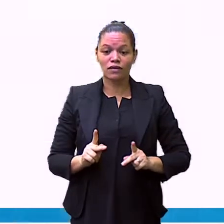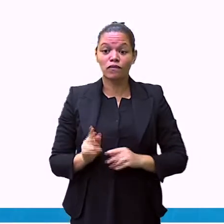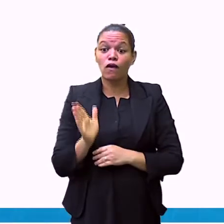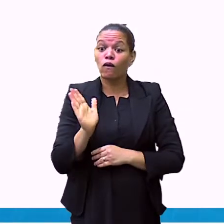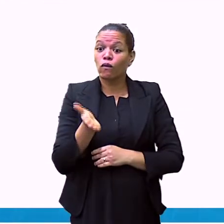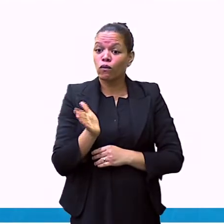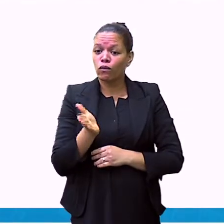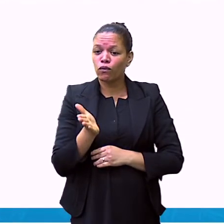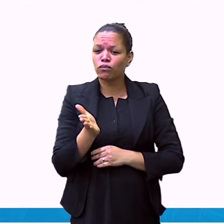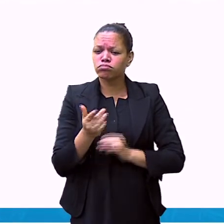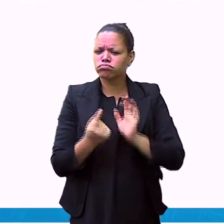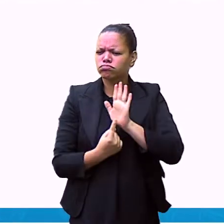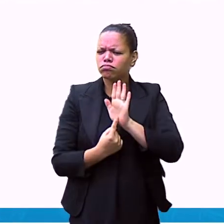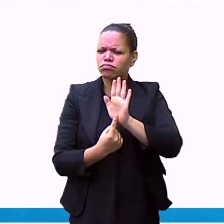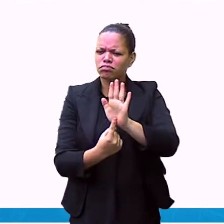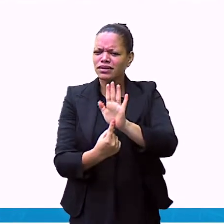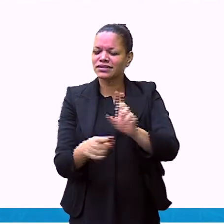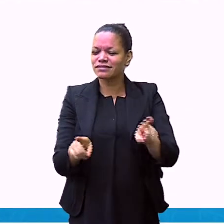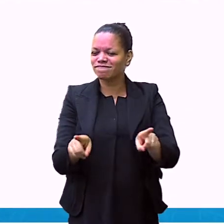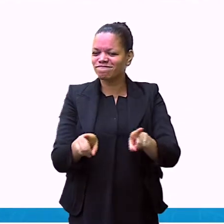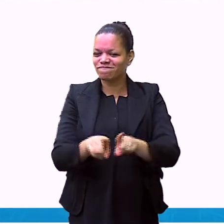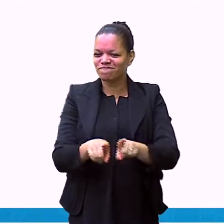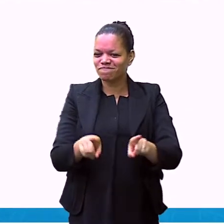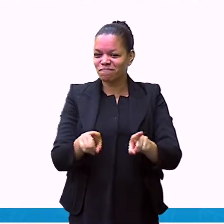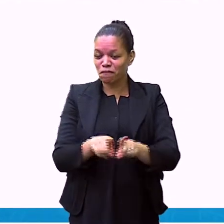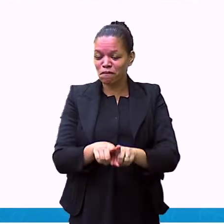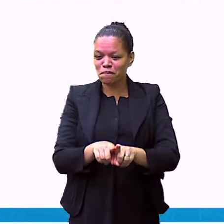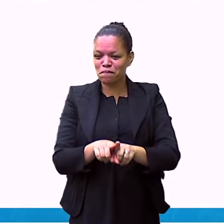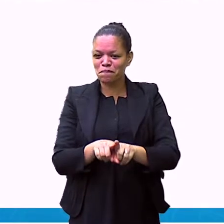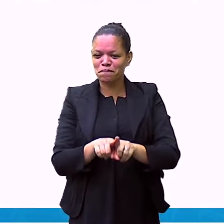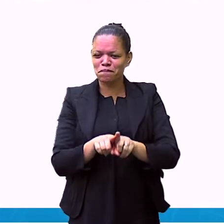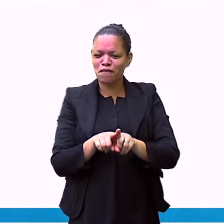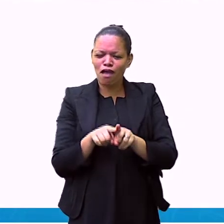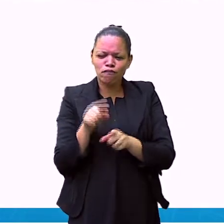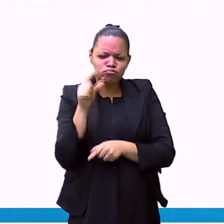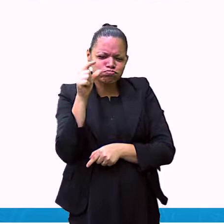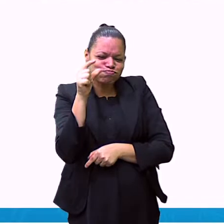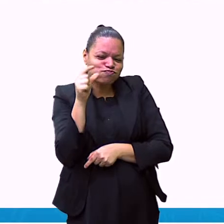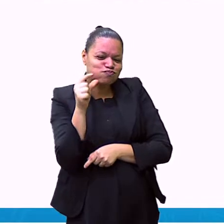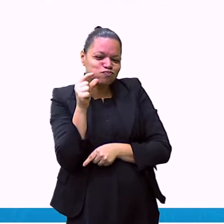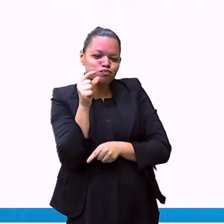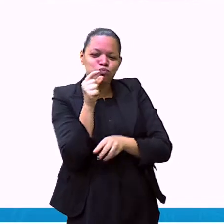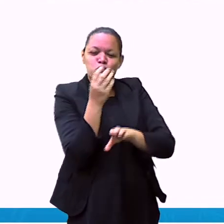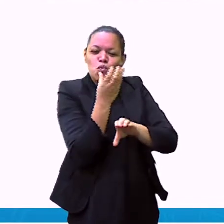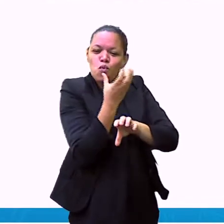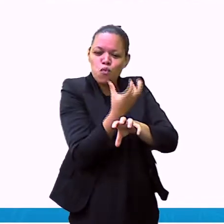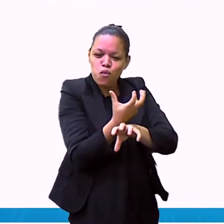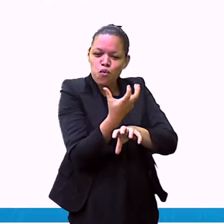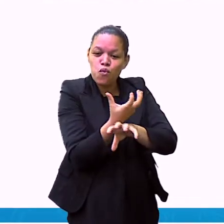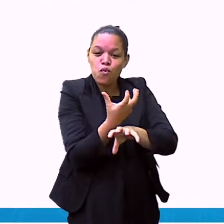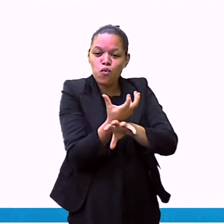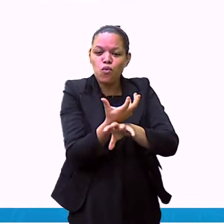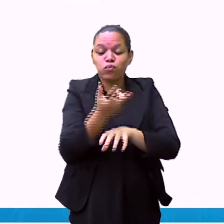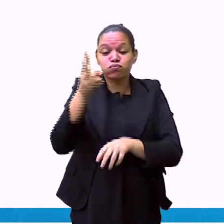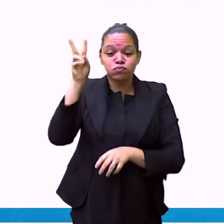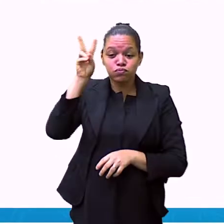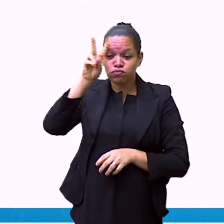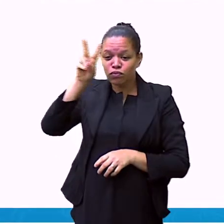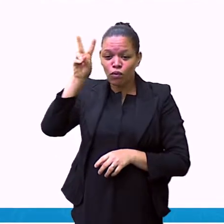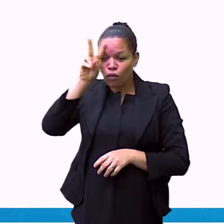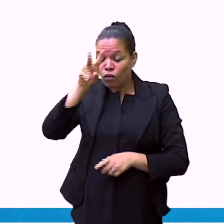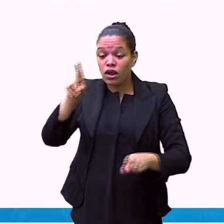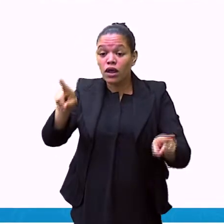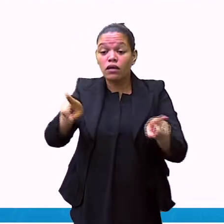Hoje nós vamos entrar um pouquinho nos componentes curriculares de História e de Português.